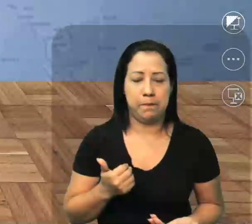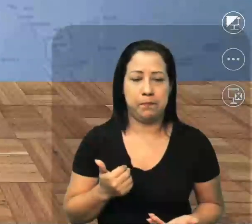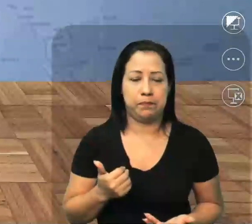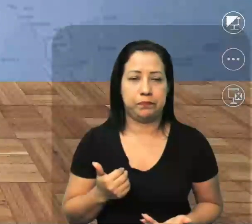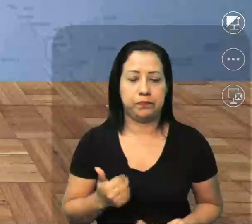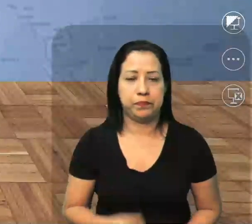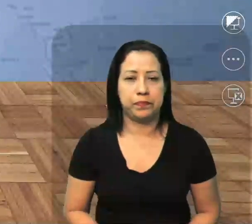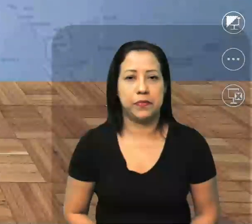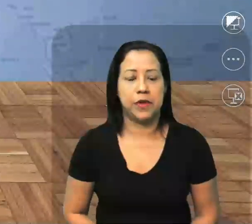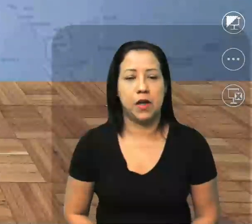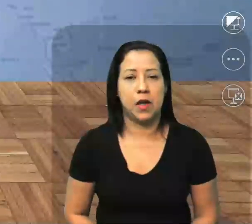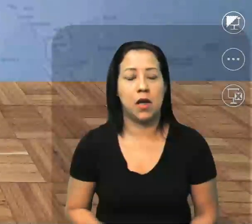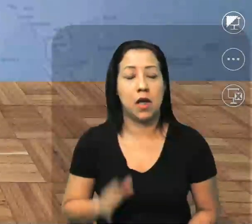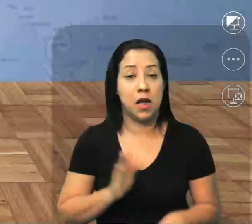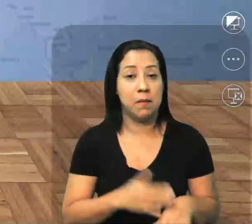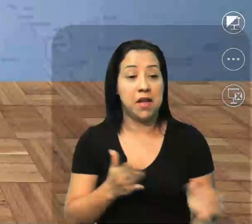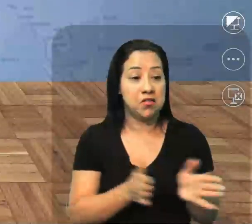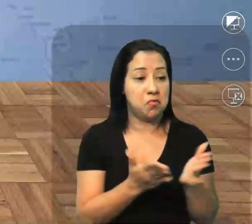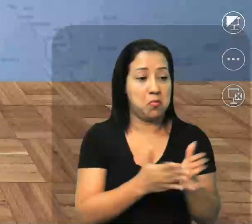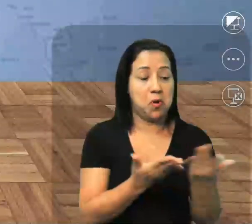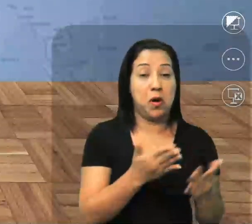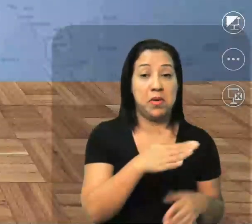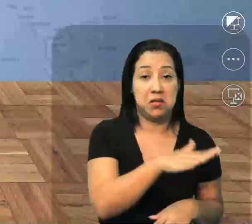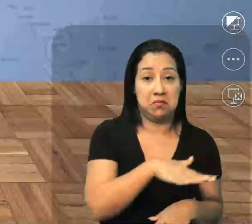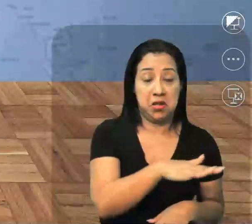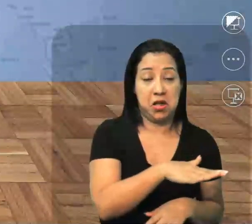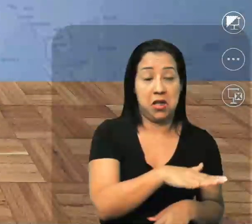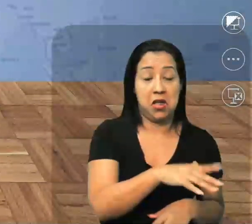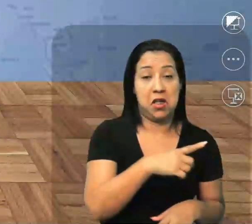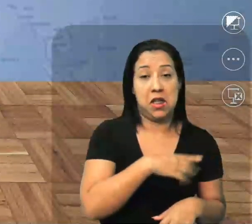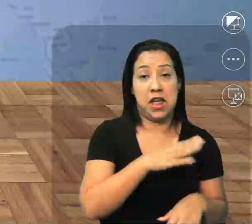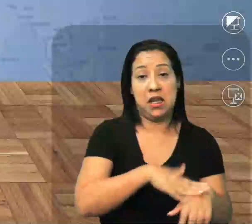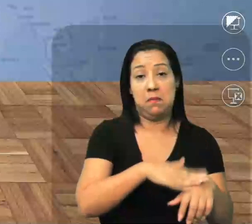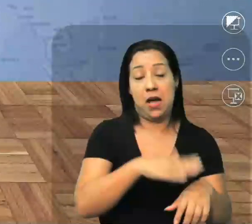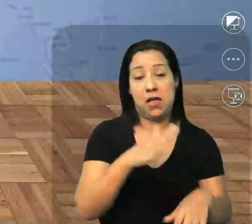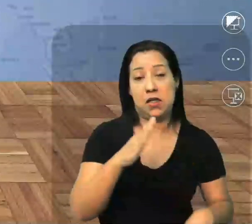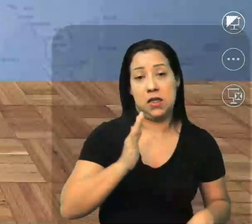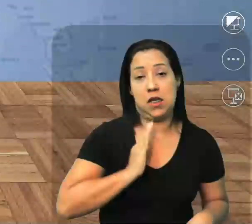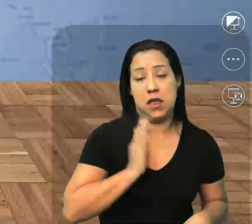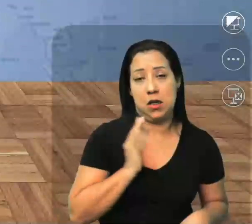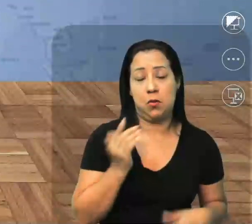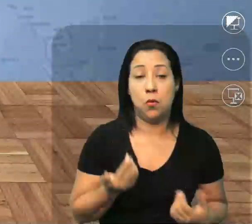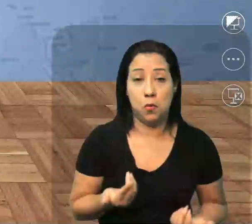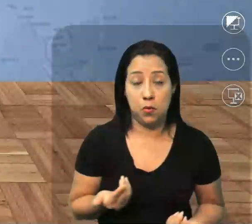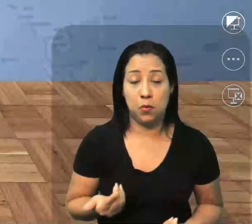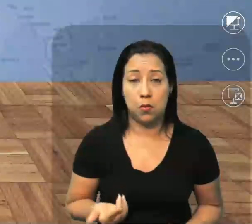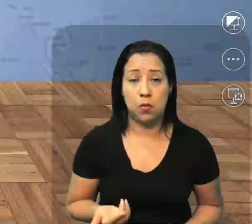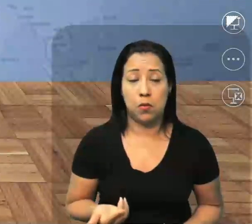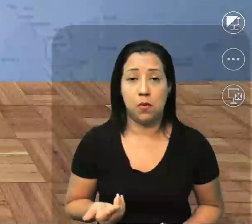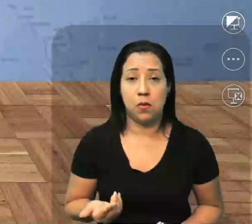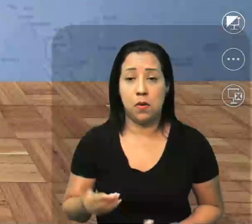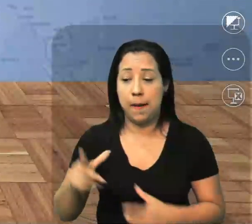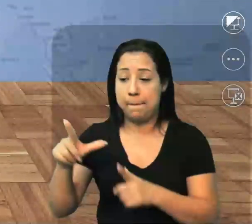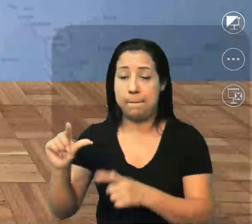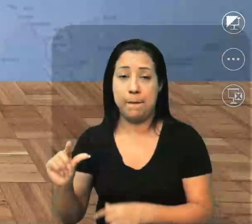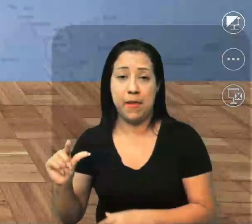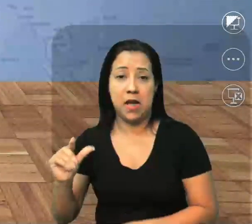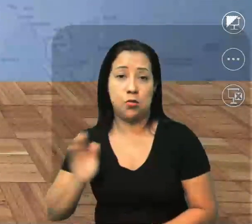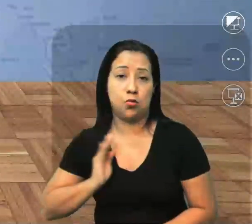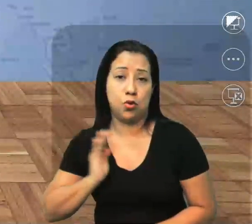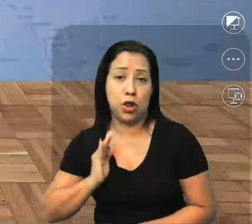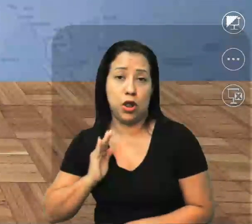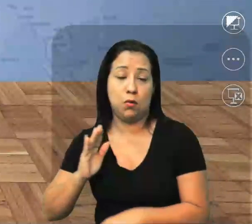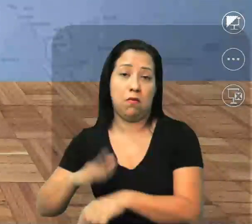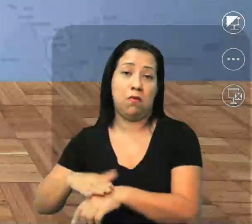pobre. Isso, o IBGE, gera uma pirâmide chamada de classes sociais. Classe A, classe